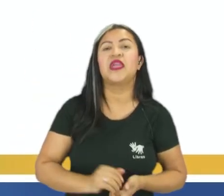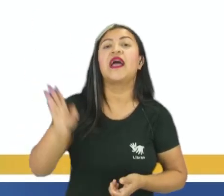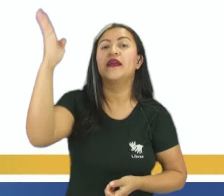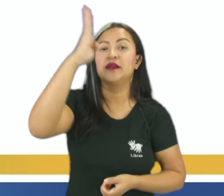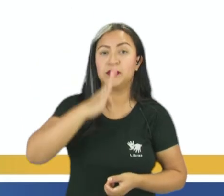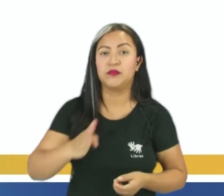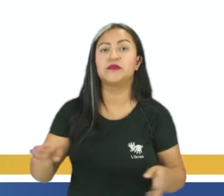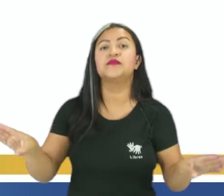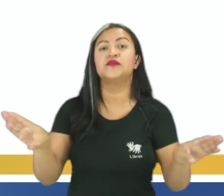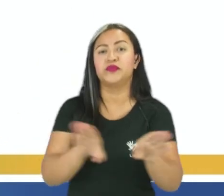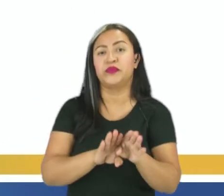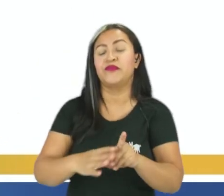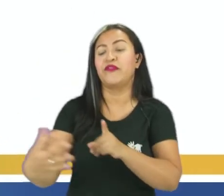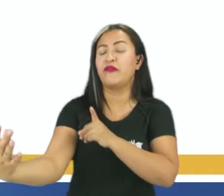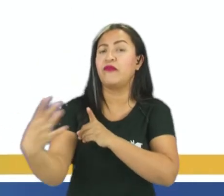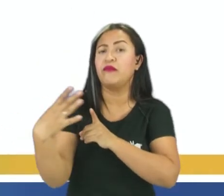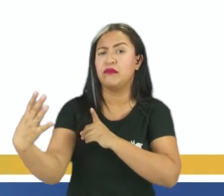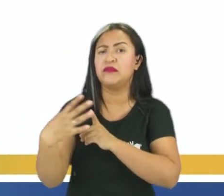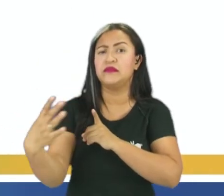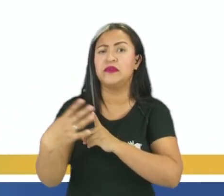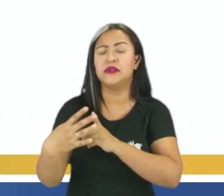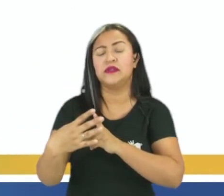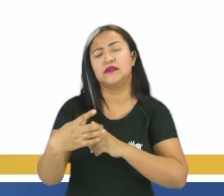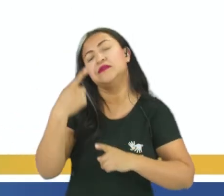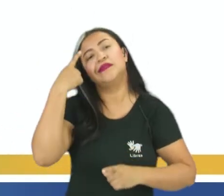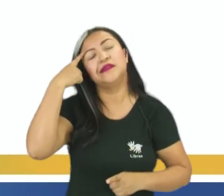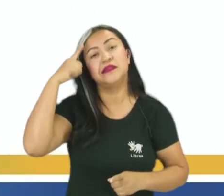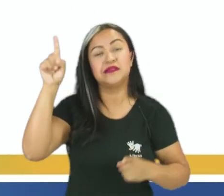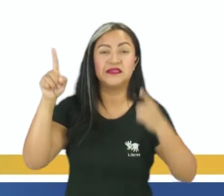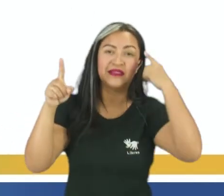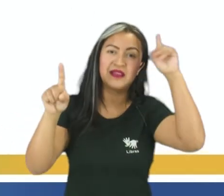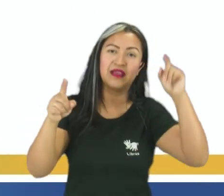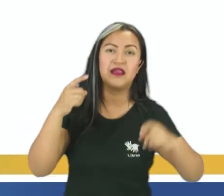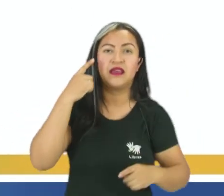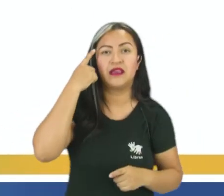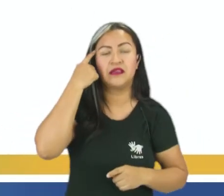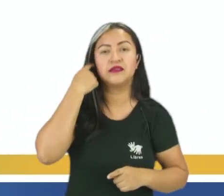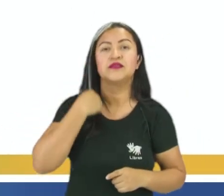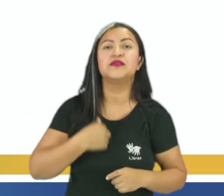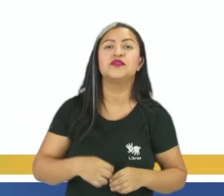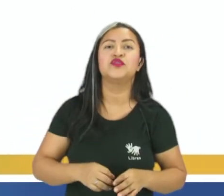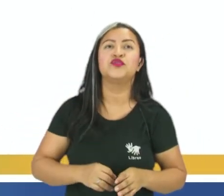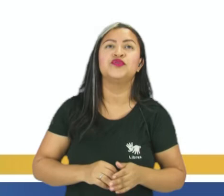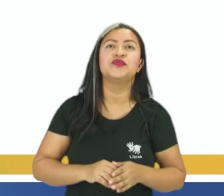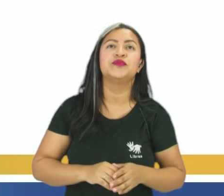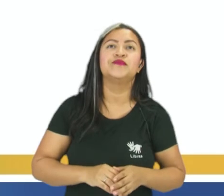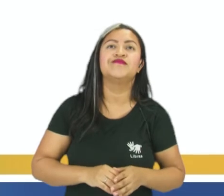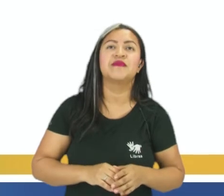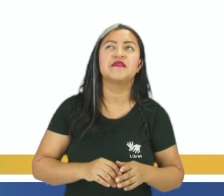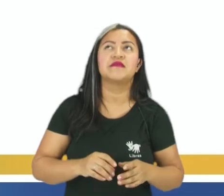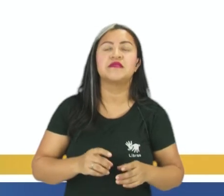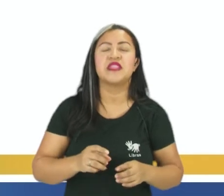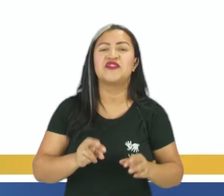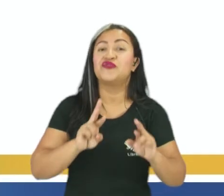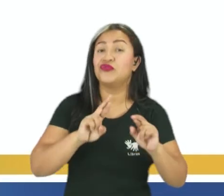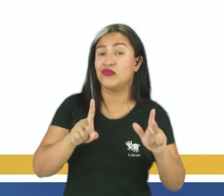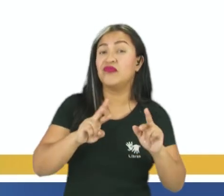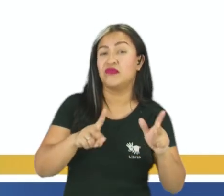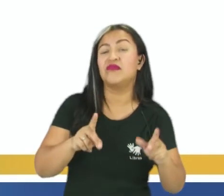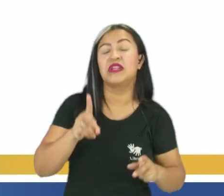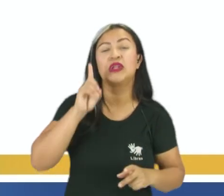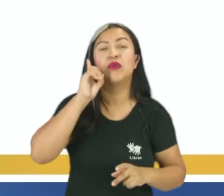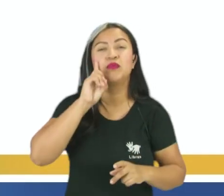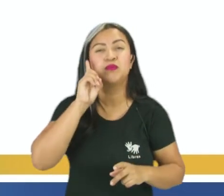sofrer também influência, né? Dessas ideias de esterilizar as pessoas, claro que não como nos Estados Unidos tão latente, tá,